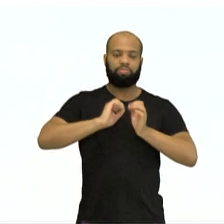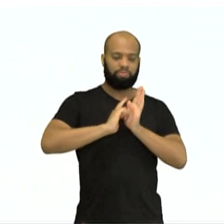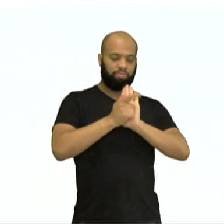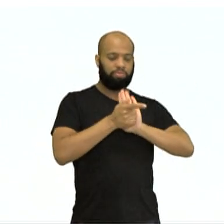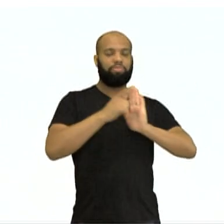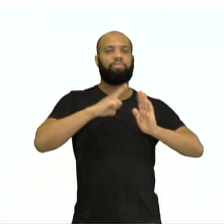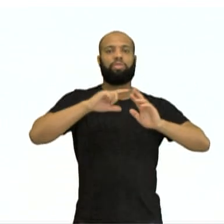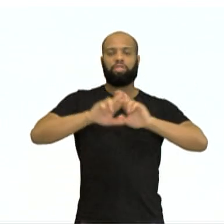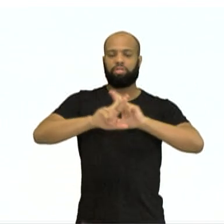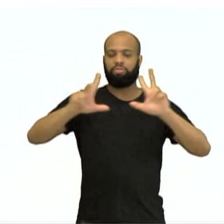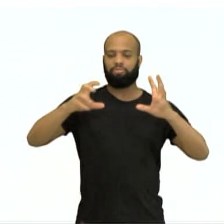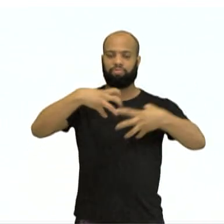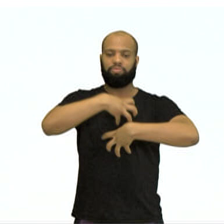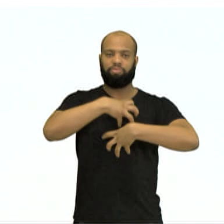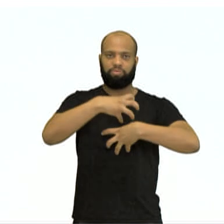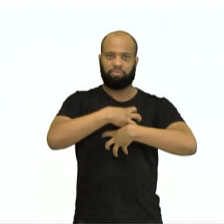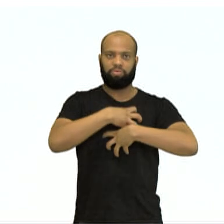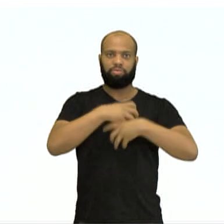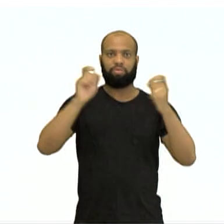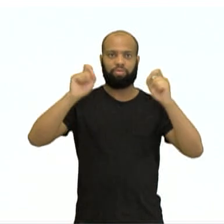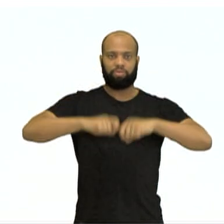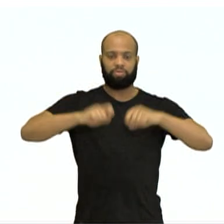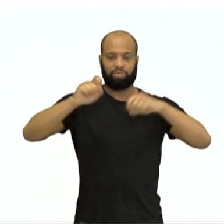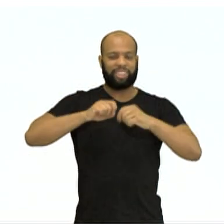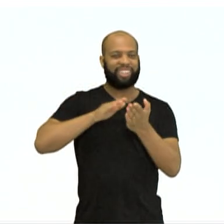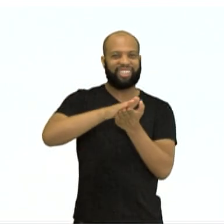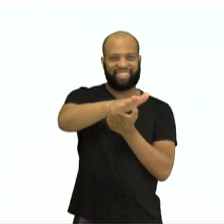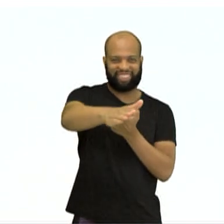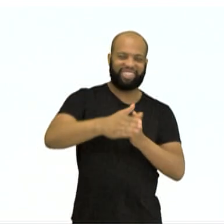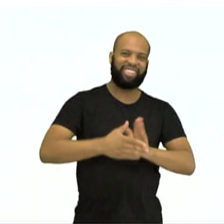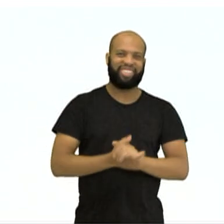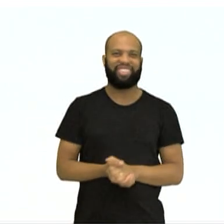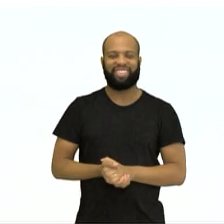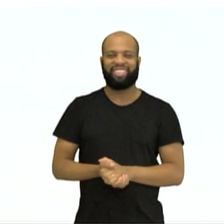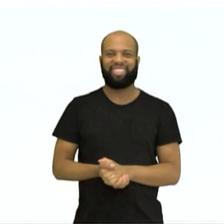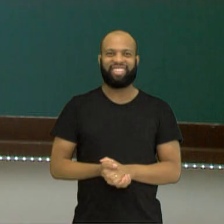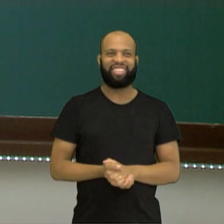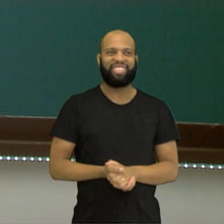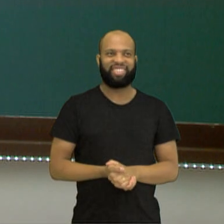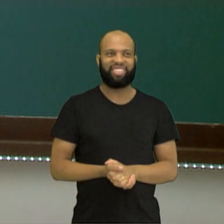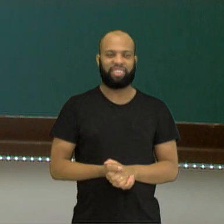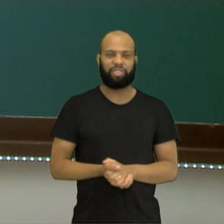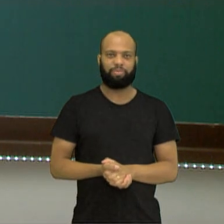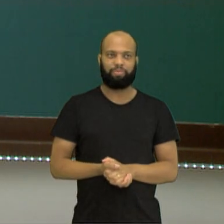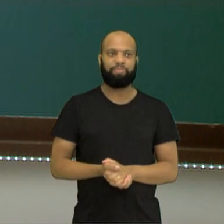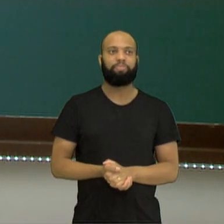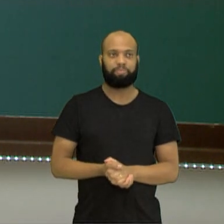diferentes possibilidades de publicação. Professor, o que é publicação?